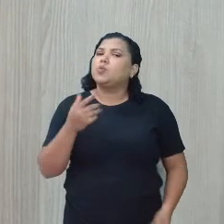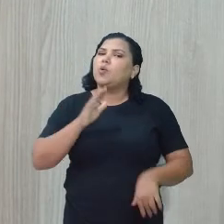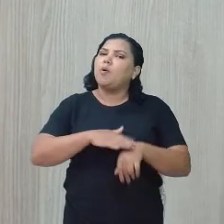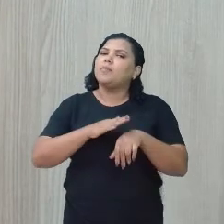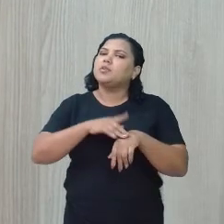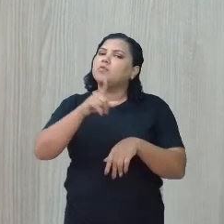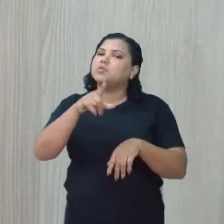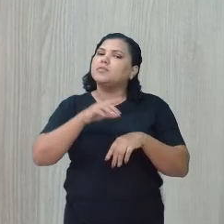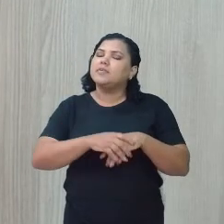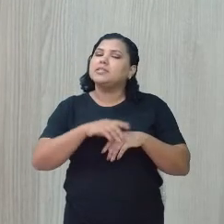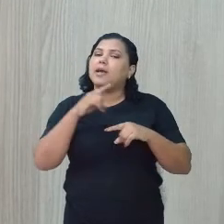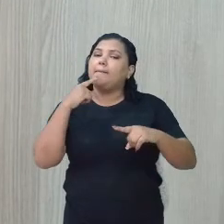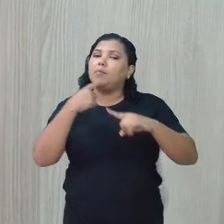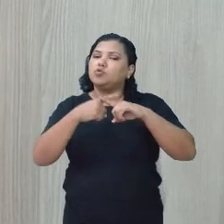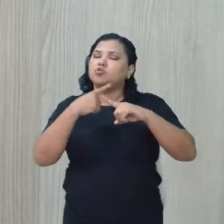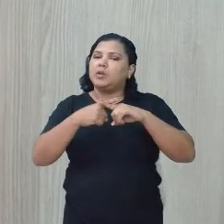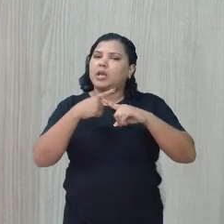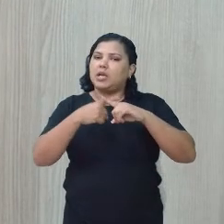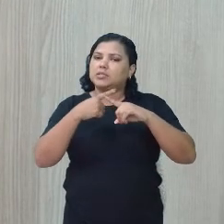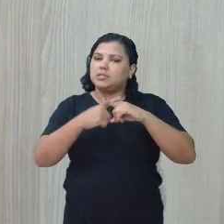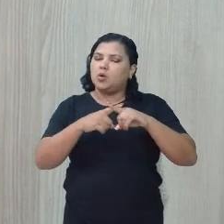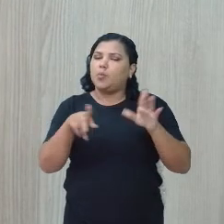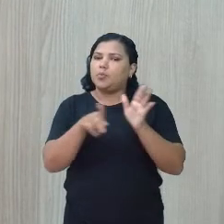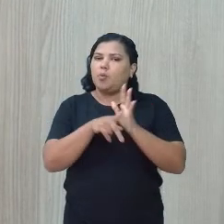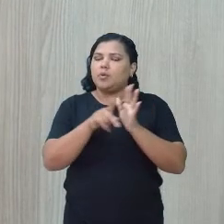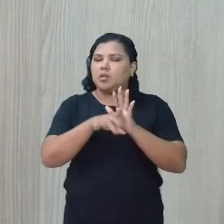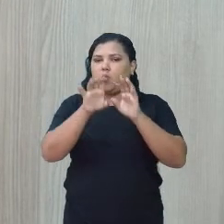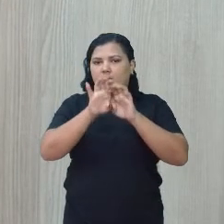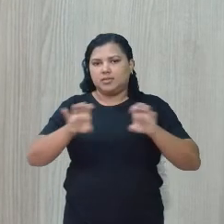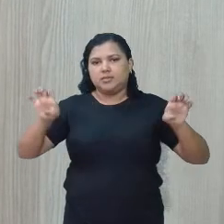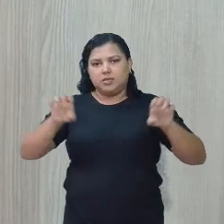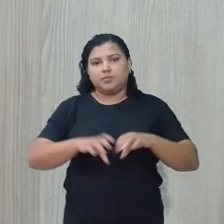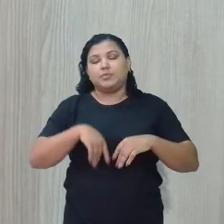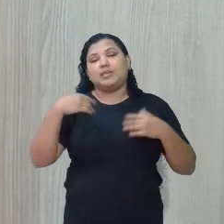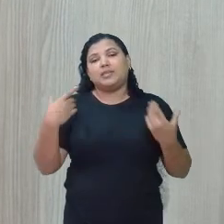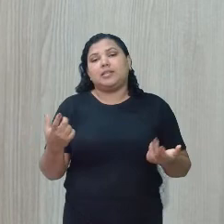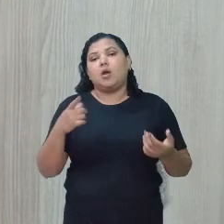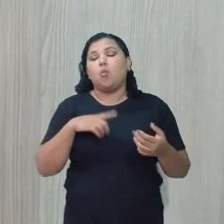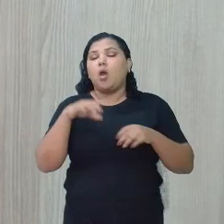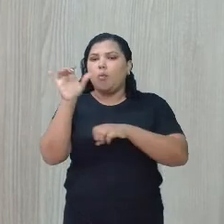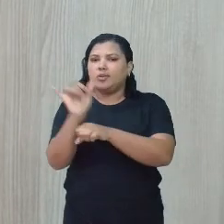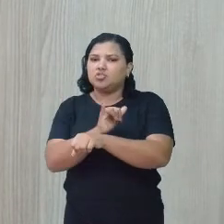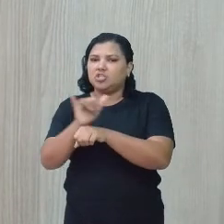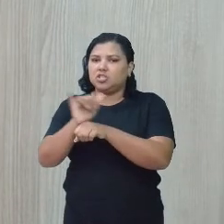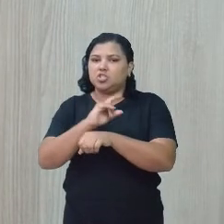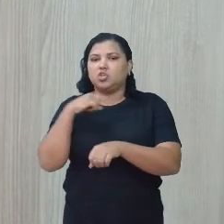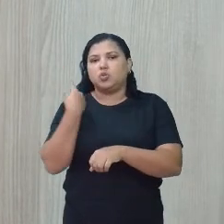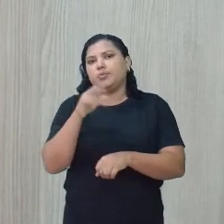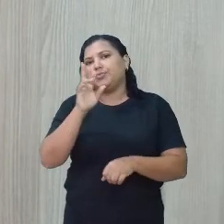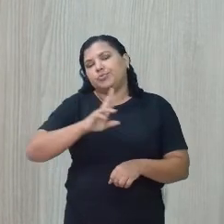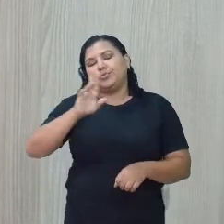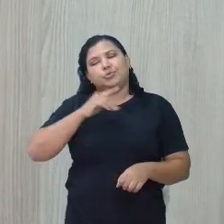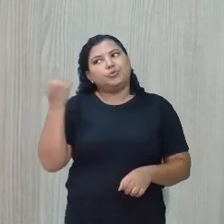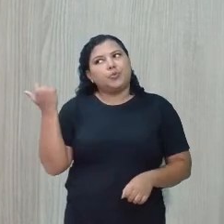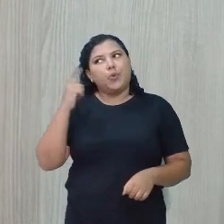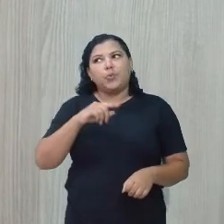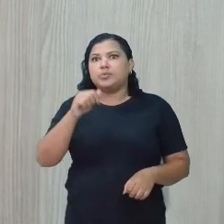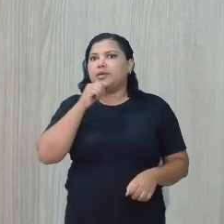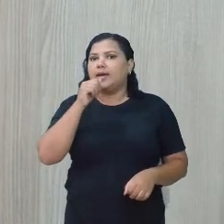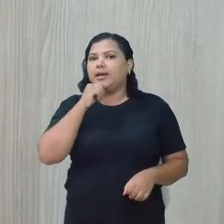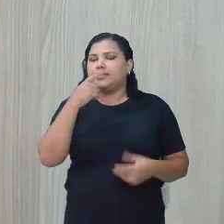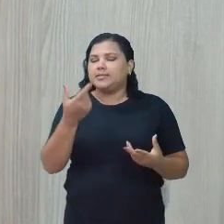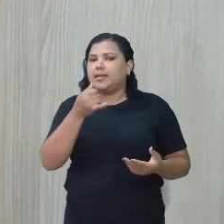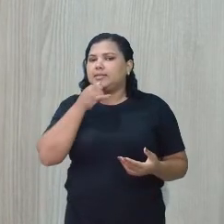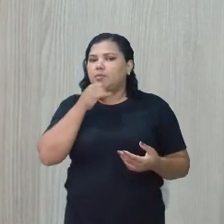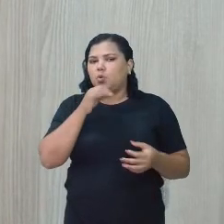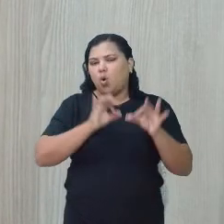que você fez a multiplicação, né, da equação. Esse, gente, é um artifício que a gente utiliza quando a gente não consegue ainda, assim que a